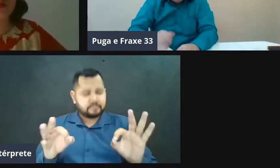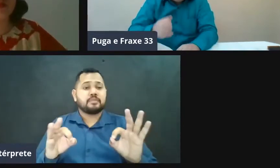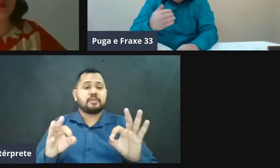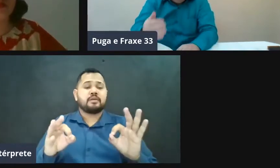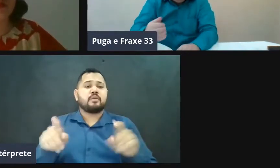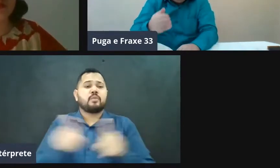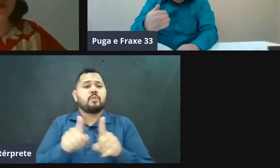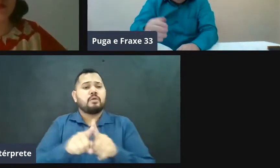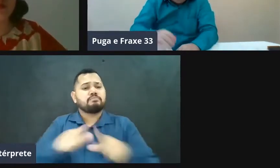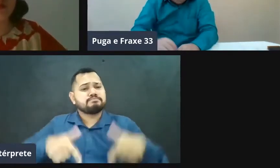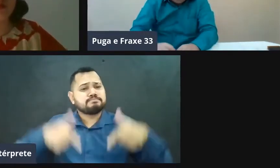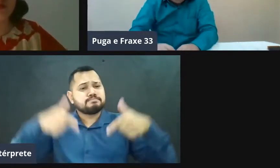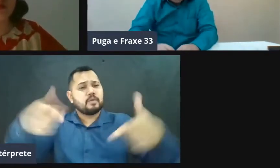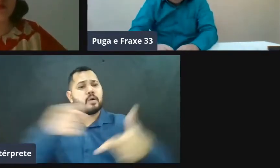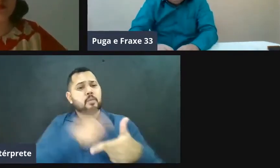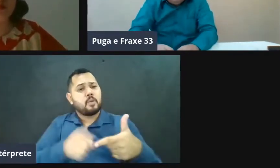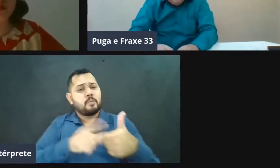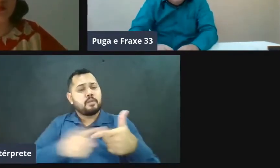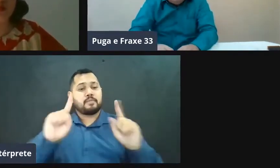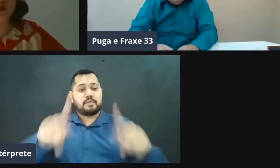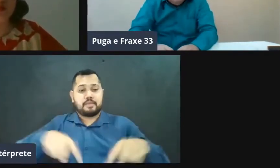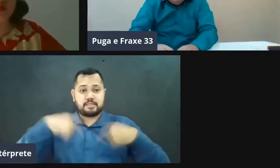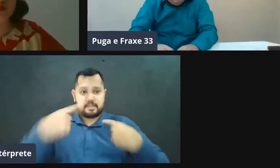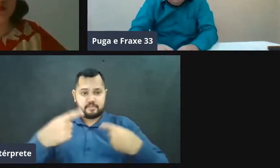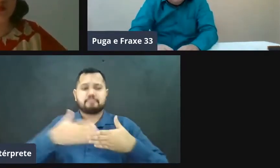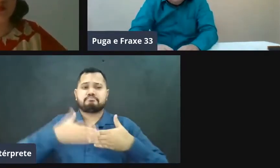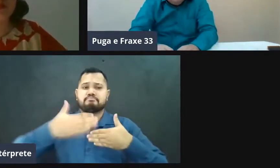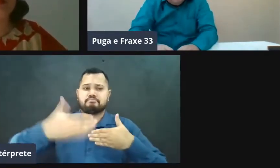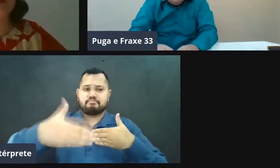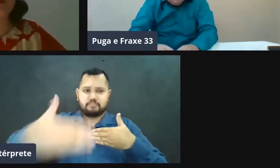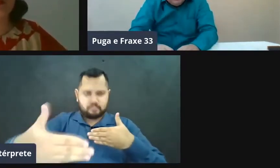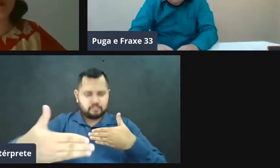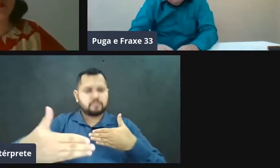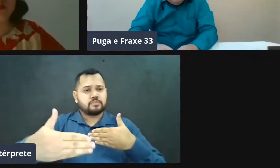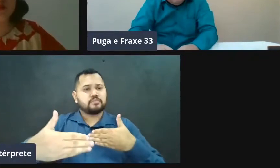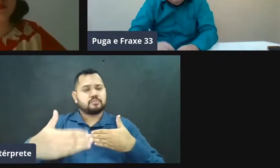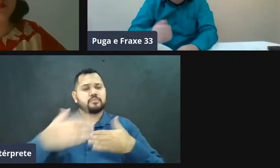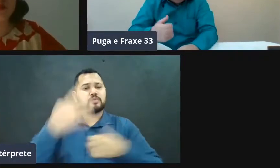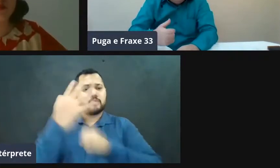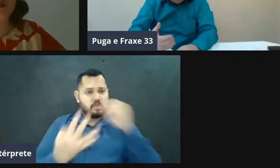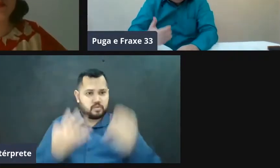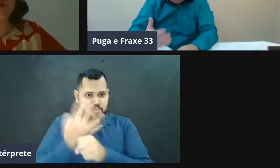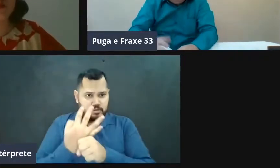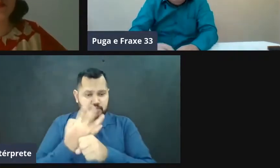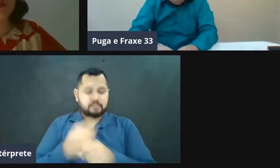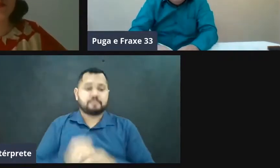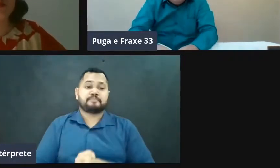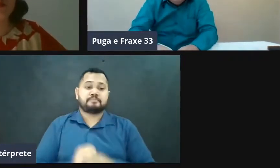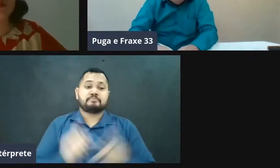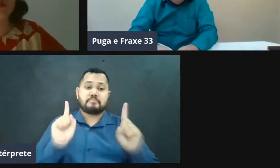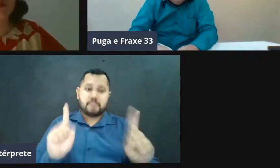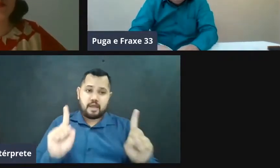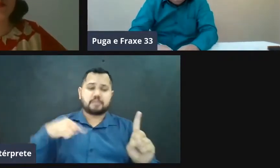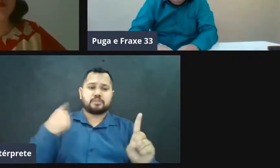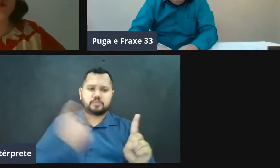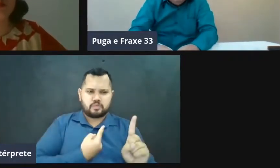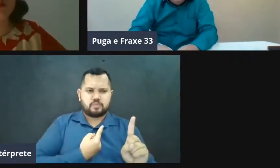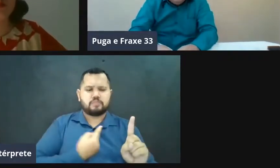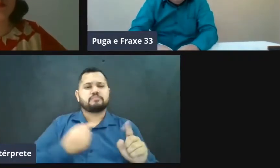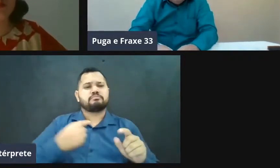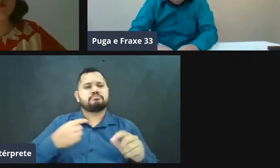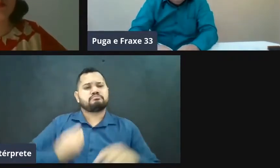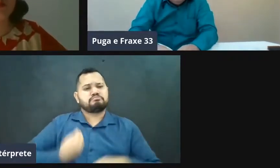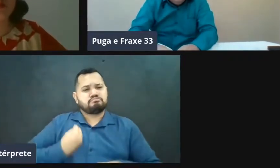enfrentar os problemas e os desafios que vão ser colocados para o próximo quadriênio. Mas a nossa forma de